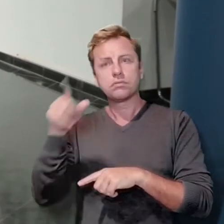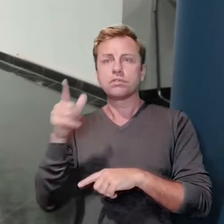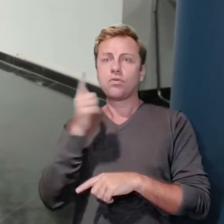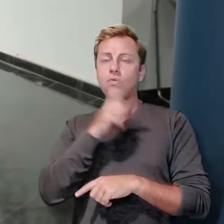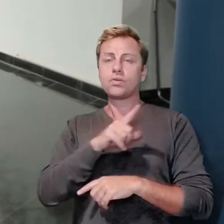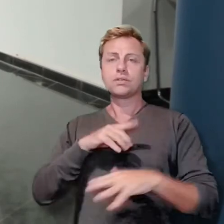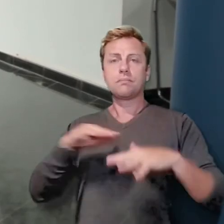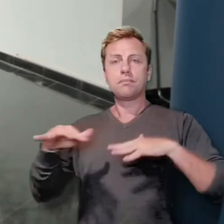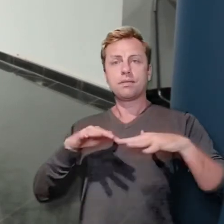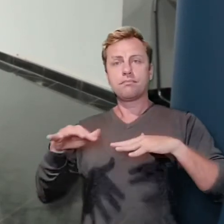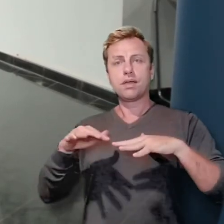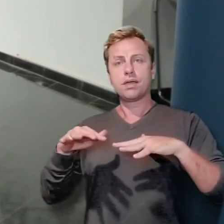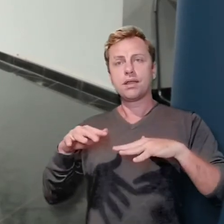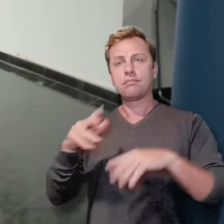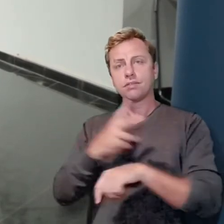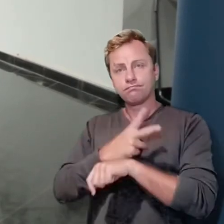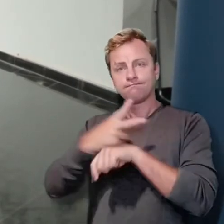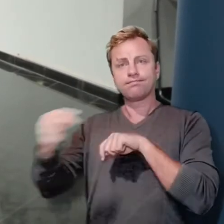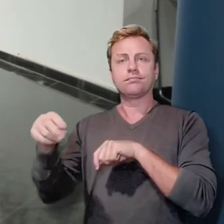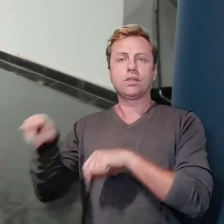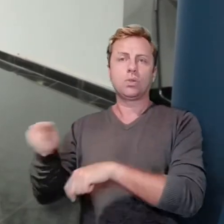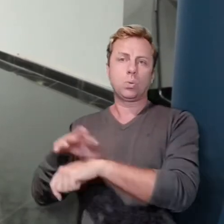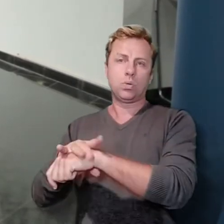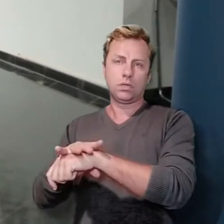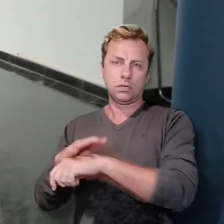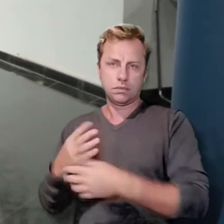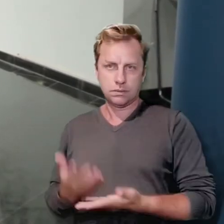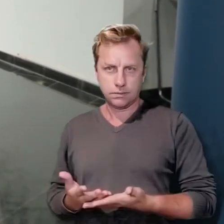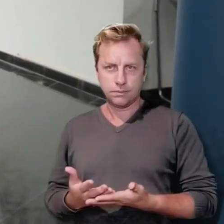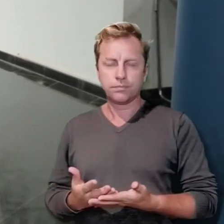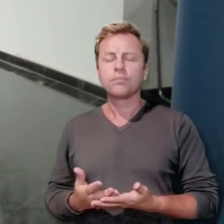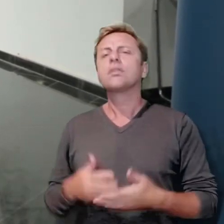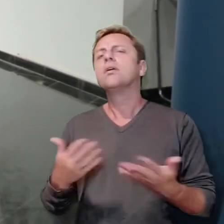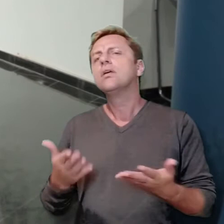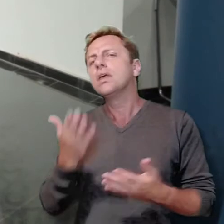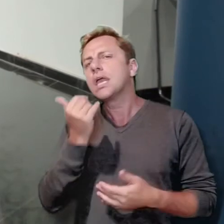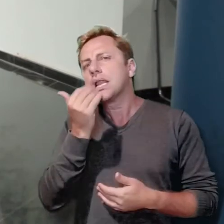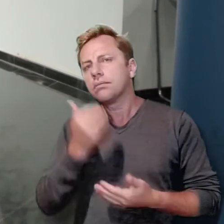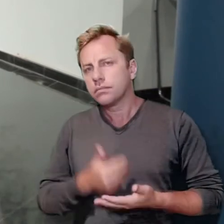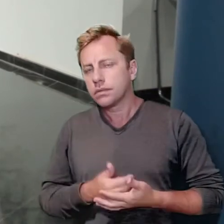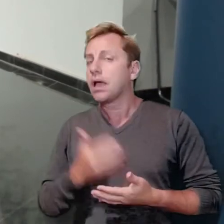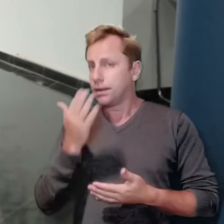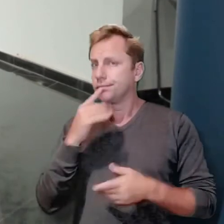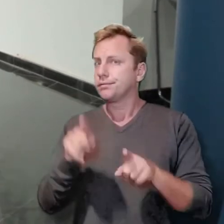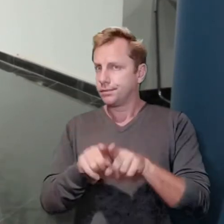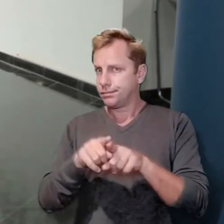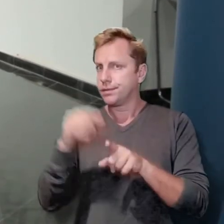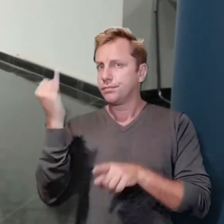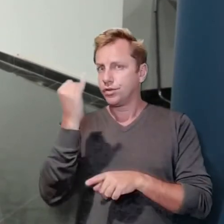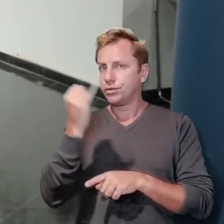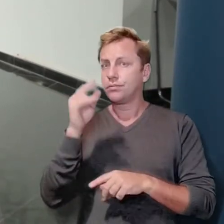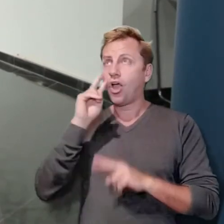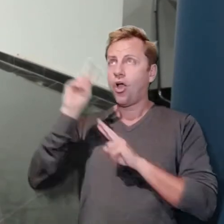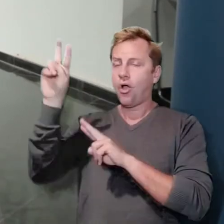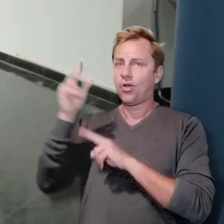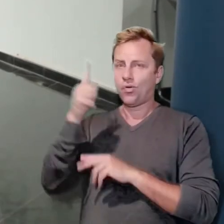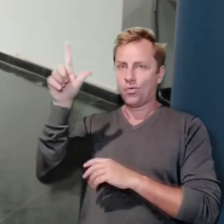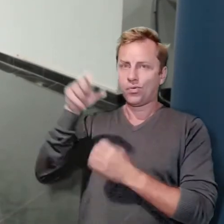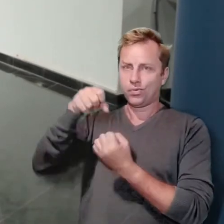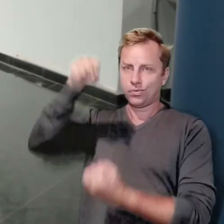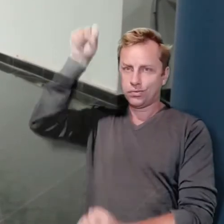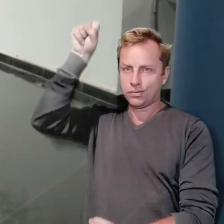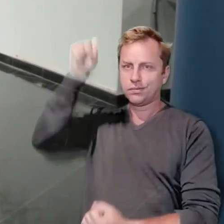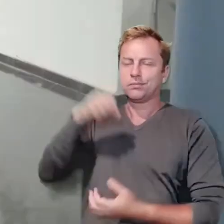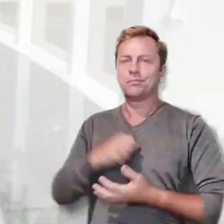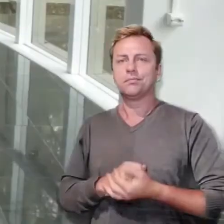você possa estar preparado para responder na doença. E quanto à alimentação? Ela é muito importante também. Vamos olhar aqui um